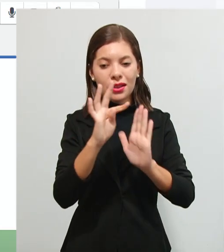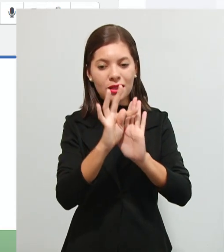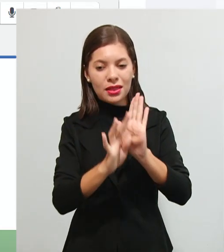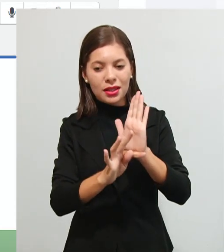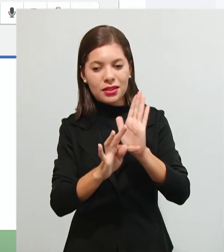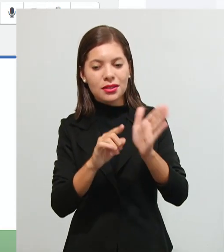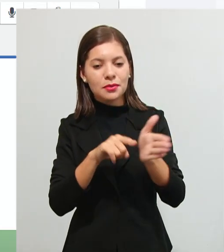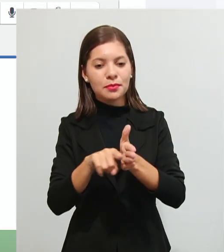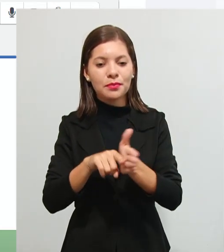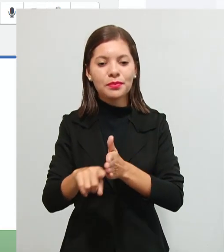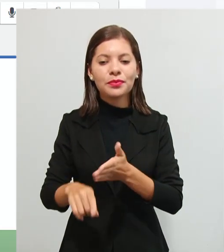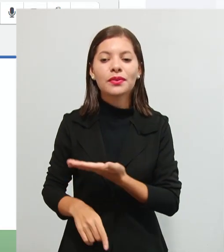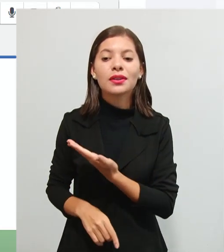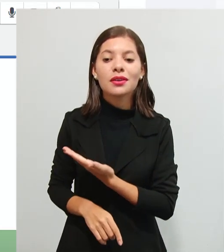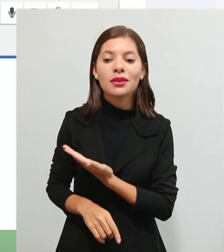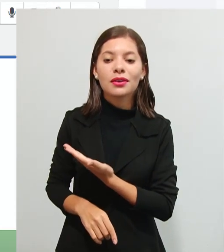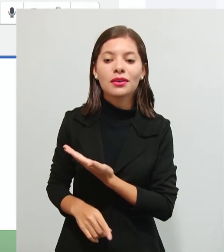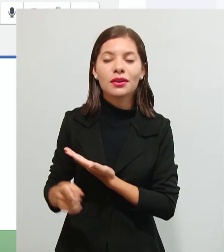ó, quem